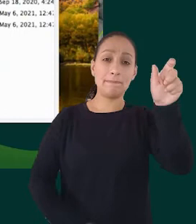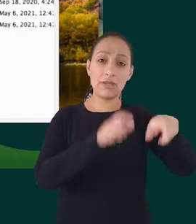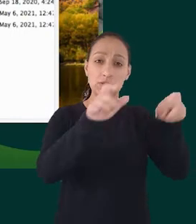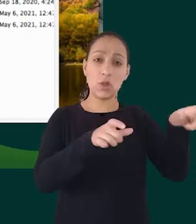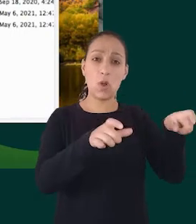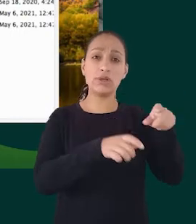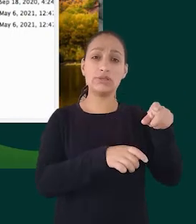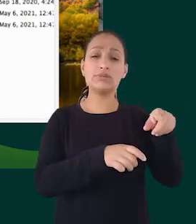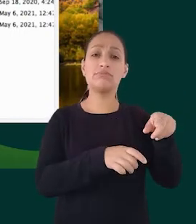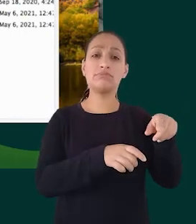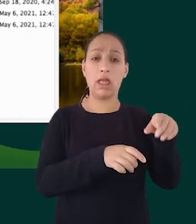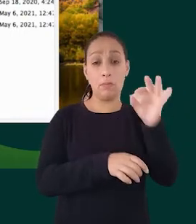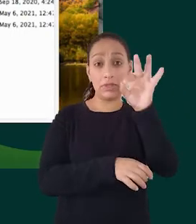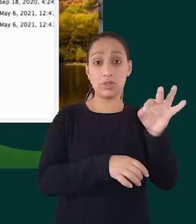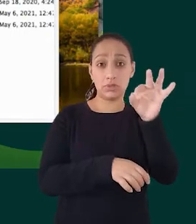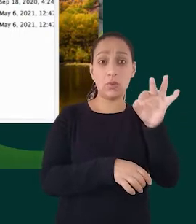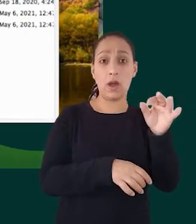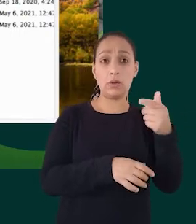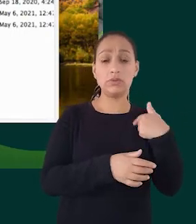de pessoas vacinadas,